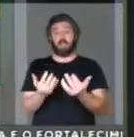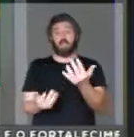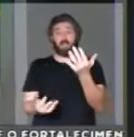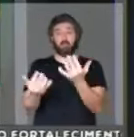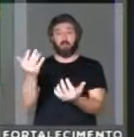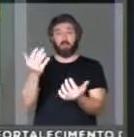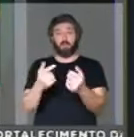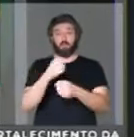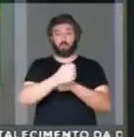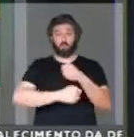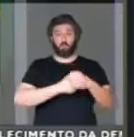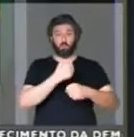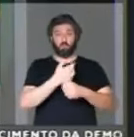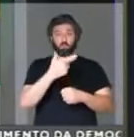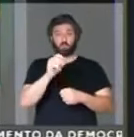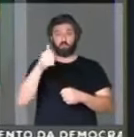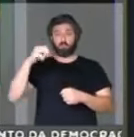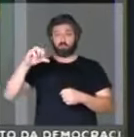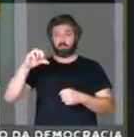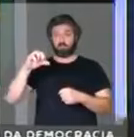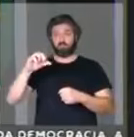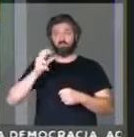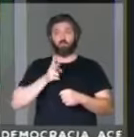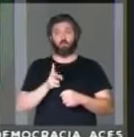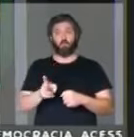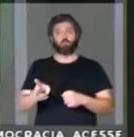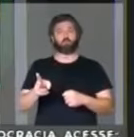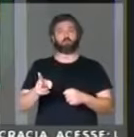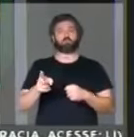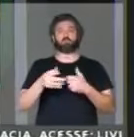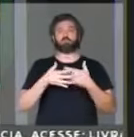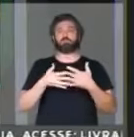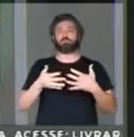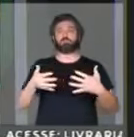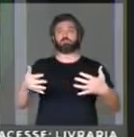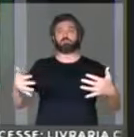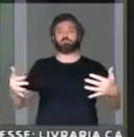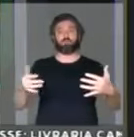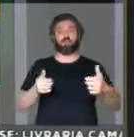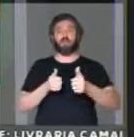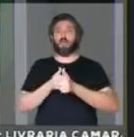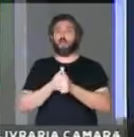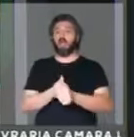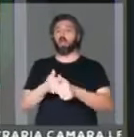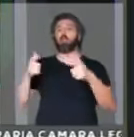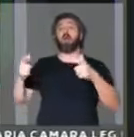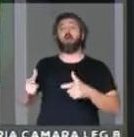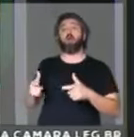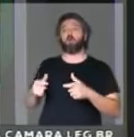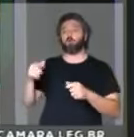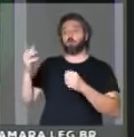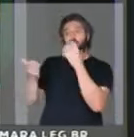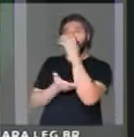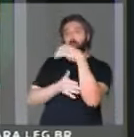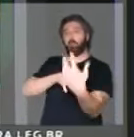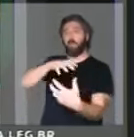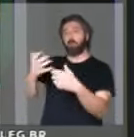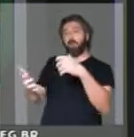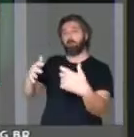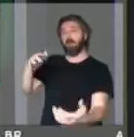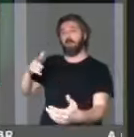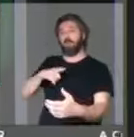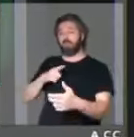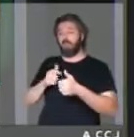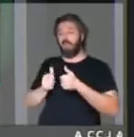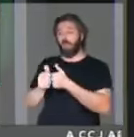em 2019 seguem o rastro do desmatamento não dá sempre o número de focos de calor